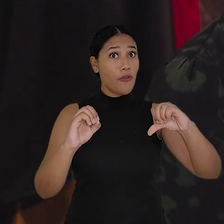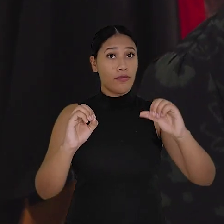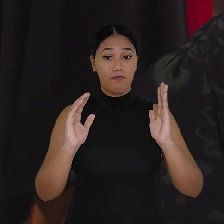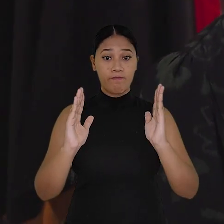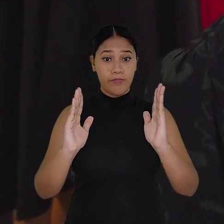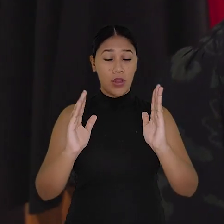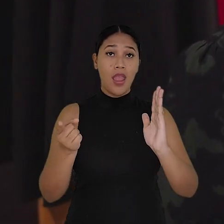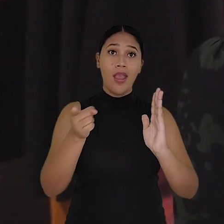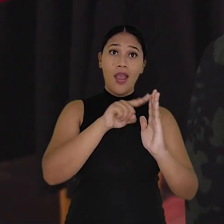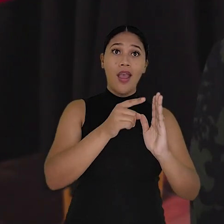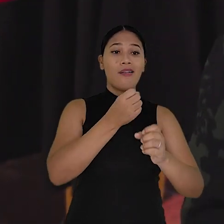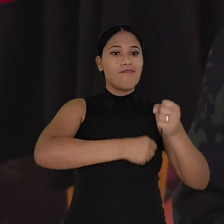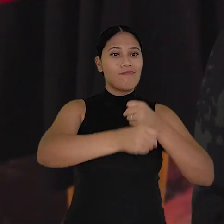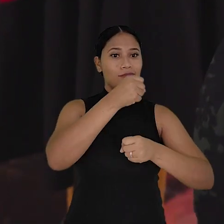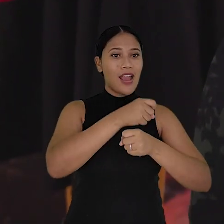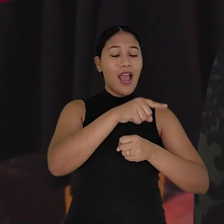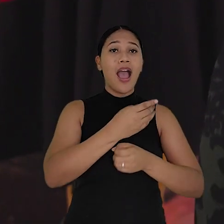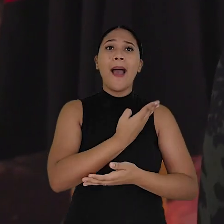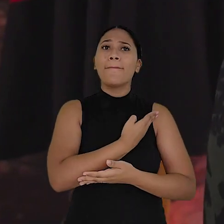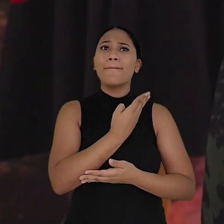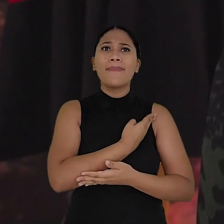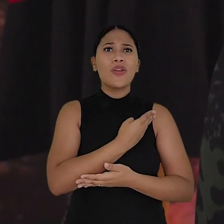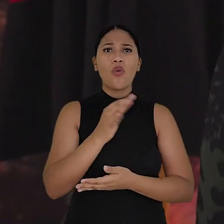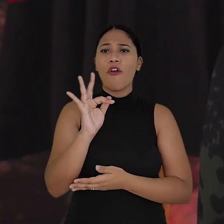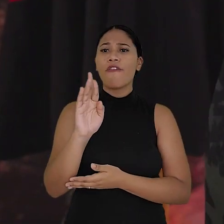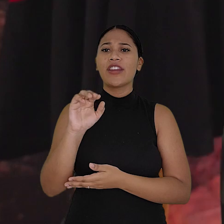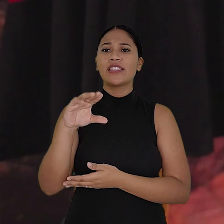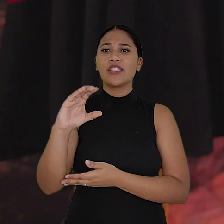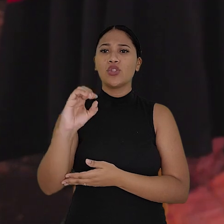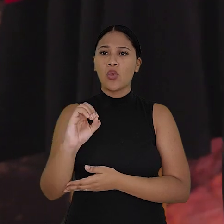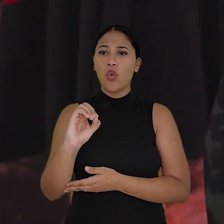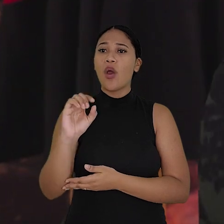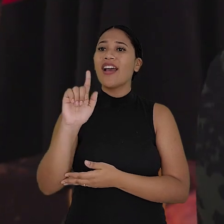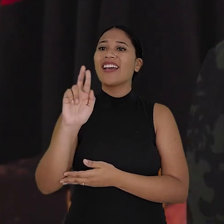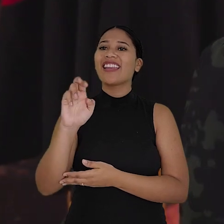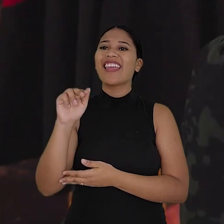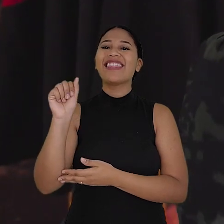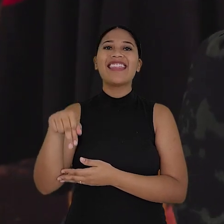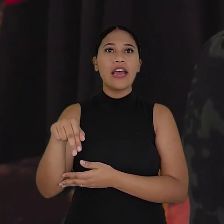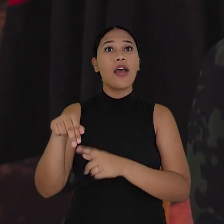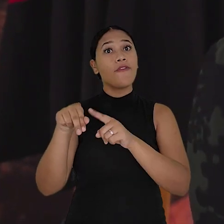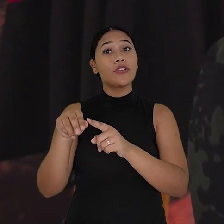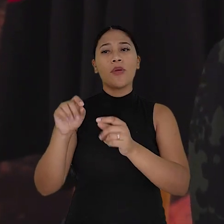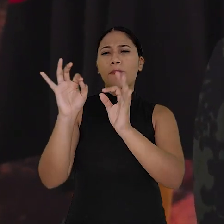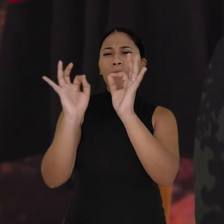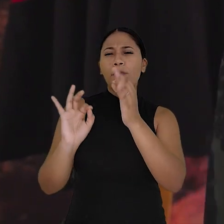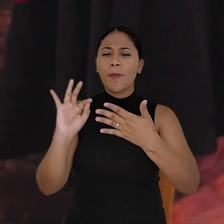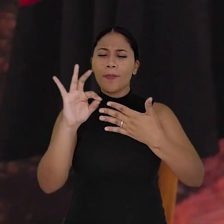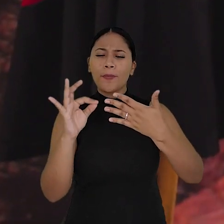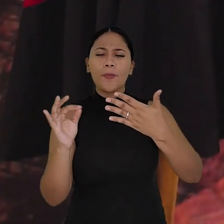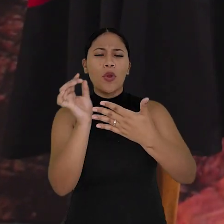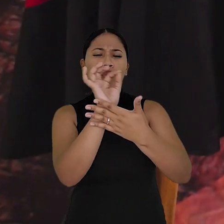1969, o Francisco Brenan, que era muito amigo de Ariano, fez os figurinos para a primeira versão